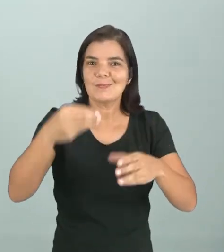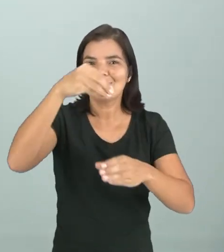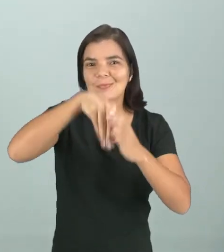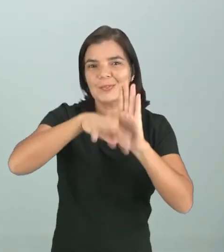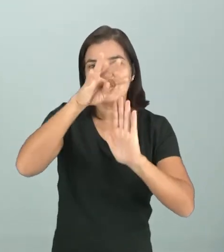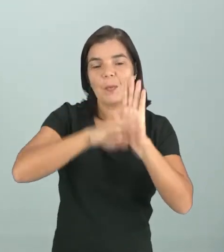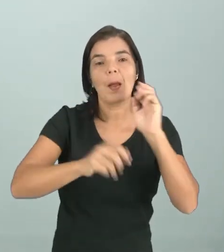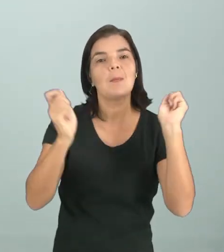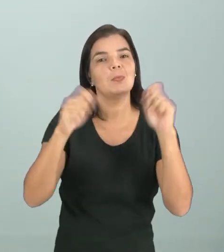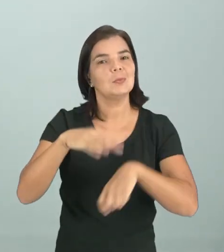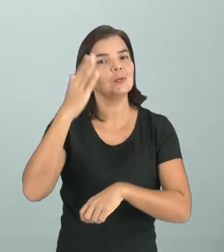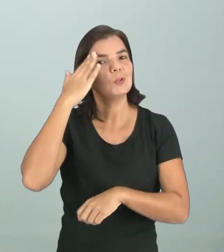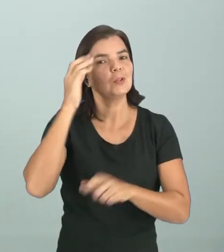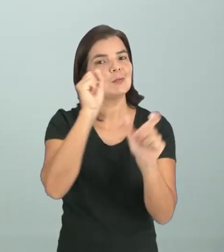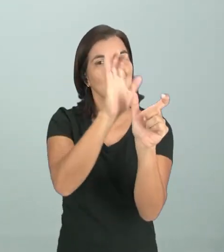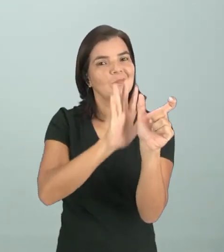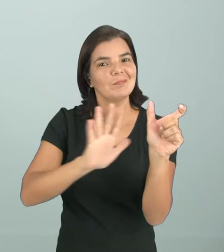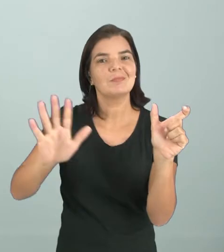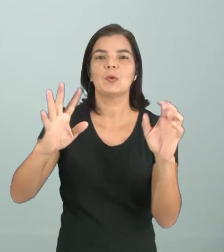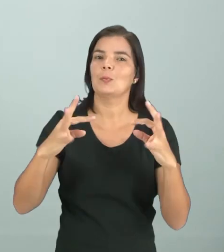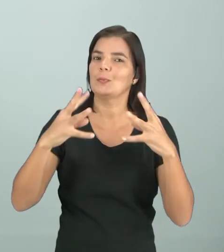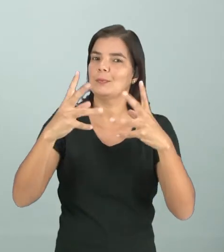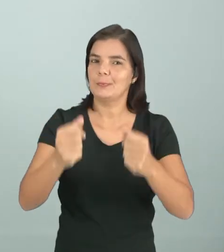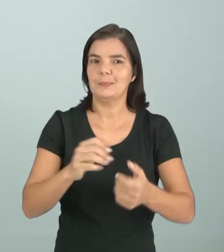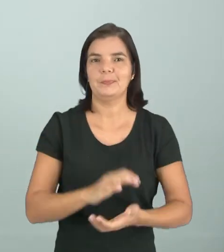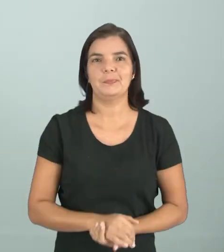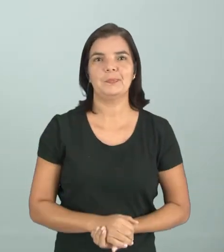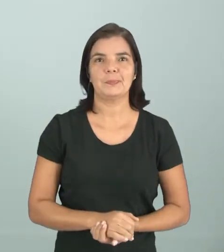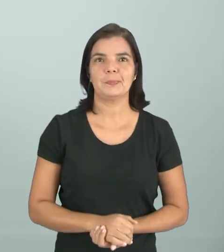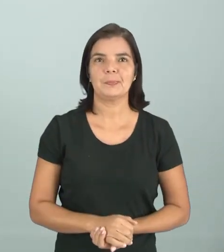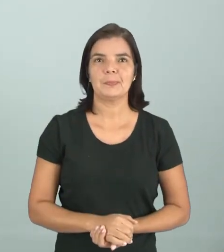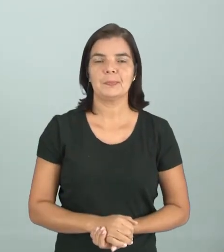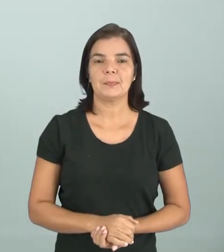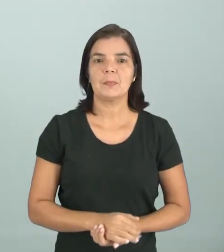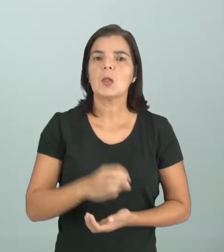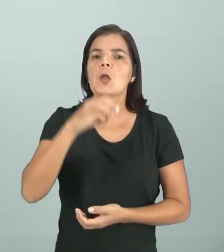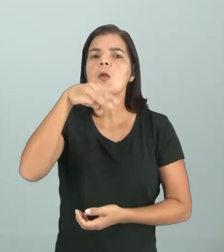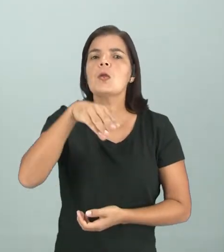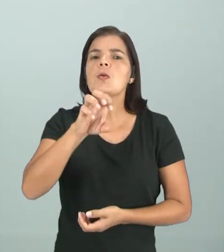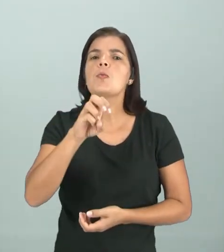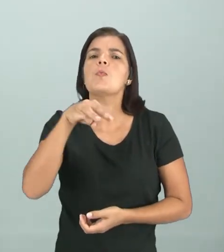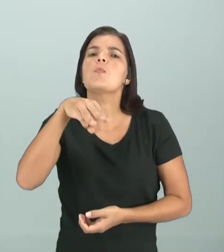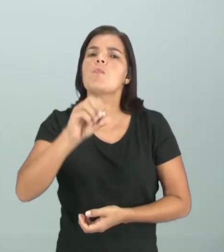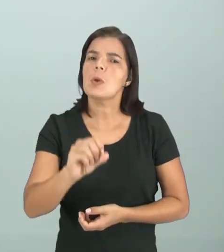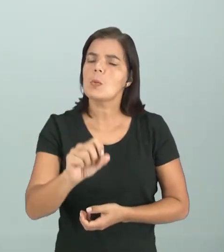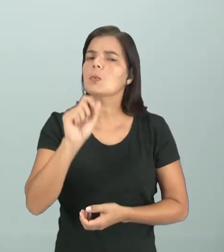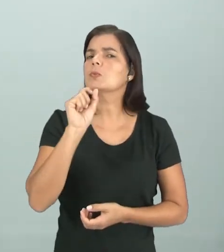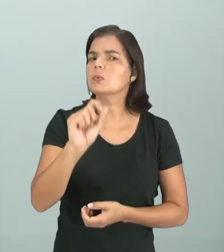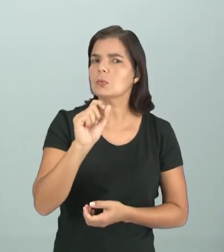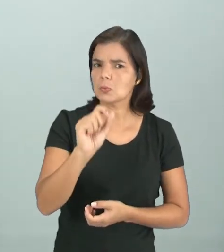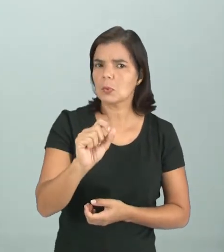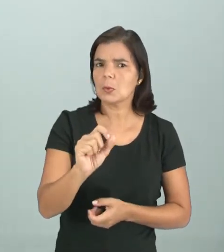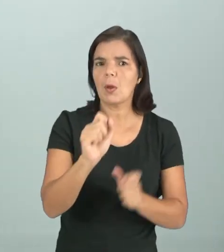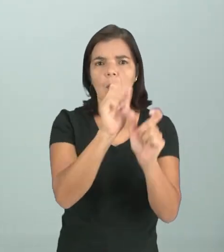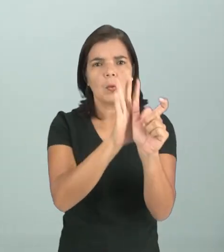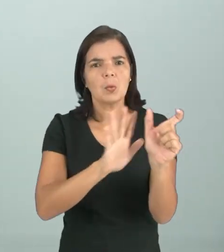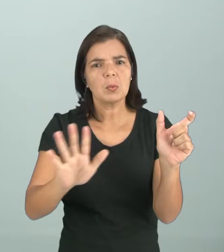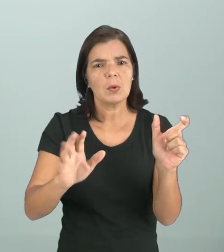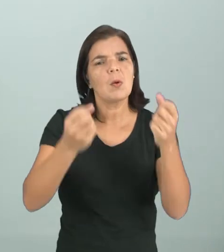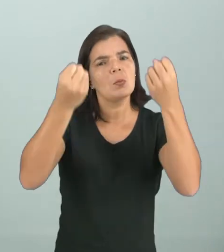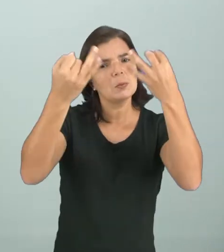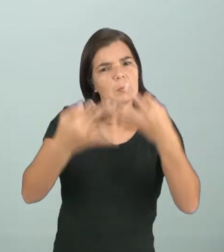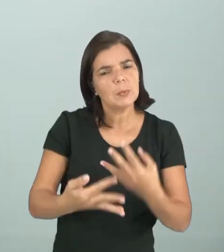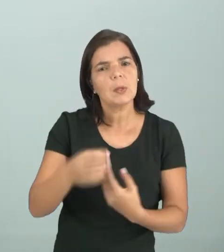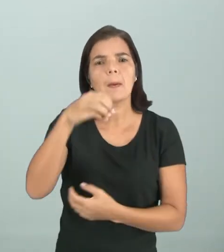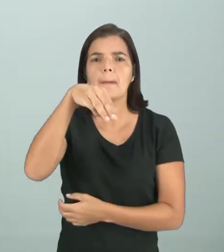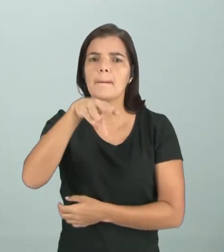poder compreender a charge por completo. E os memes? Vimos um pouquinho sobre charge, agora vamos falar um pouquinho